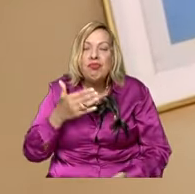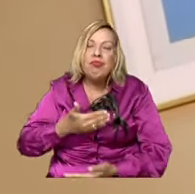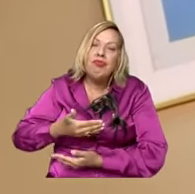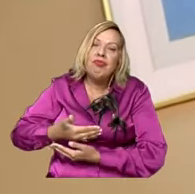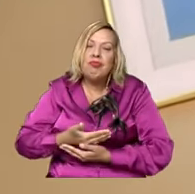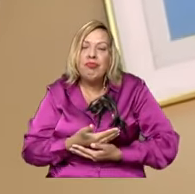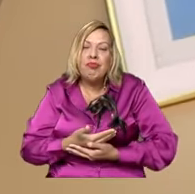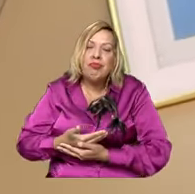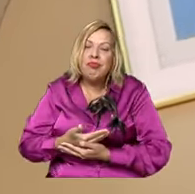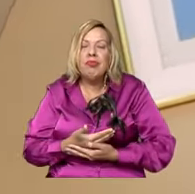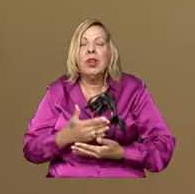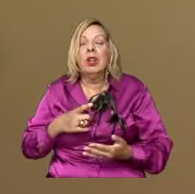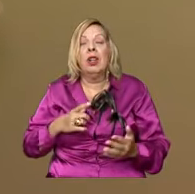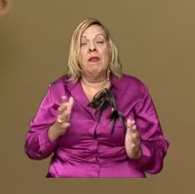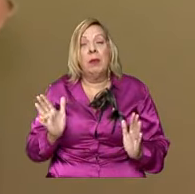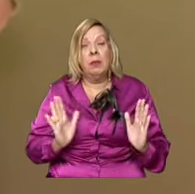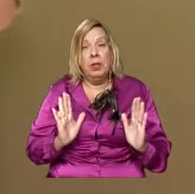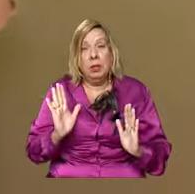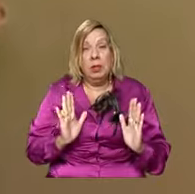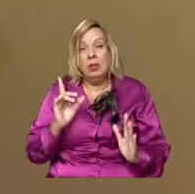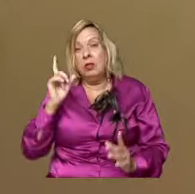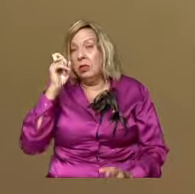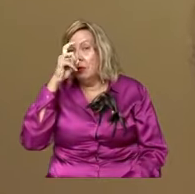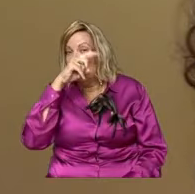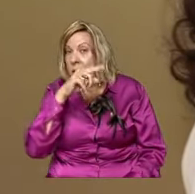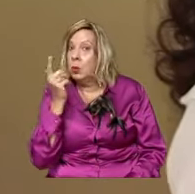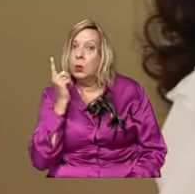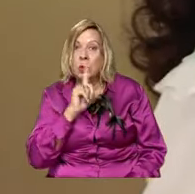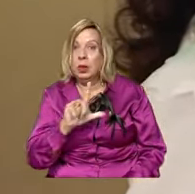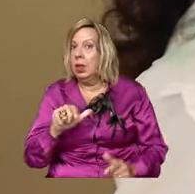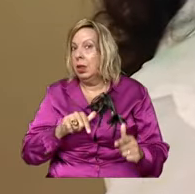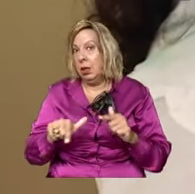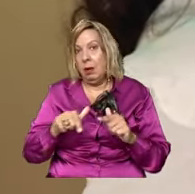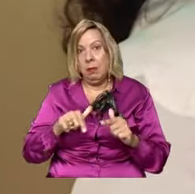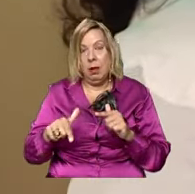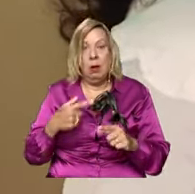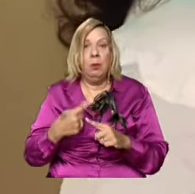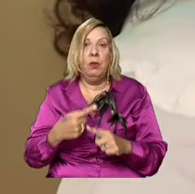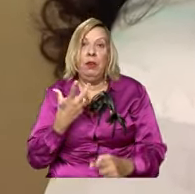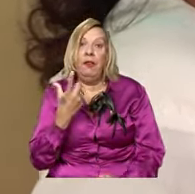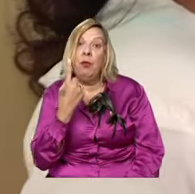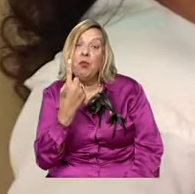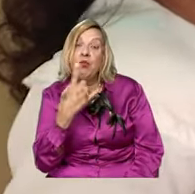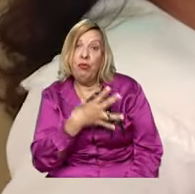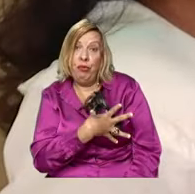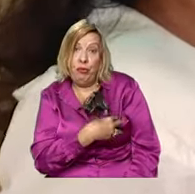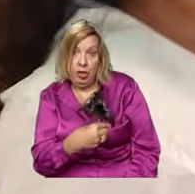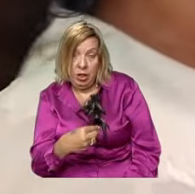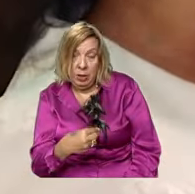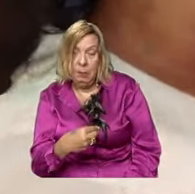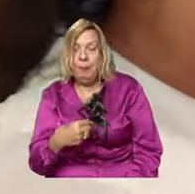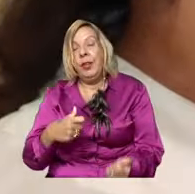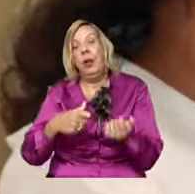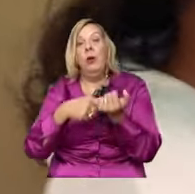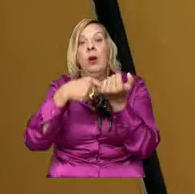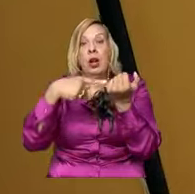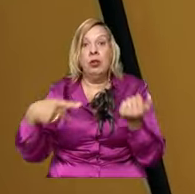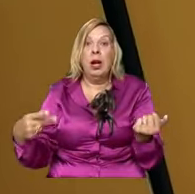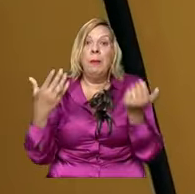tava numa fase bem difícil de não conseguir trabalho, porque tinha uma filha. E o Cajucap me abriu porta, sabe?